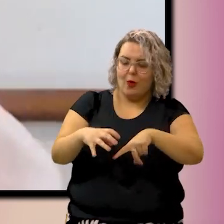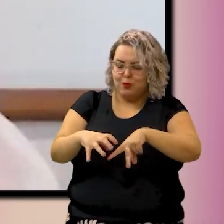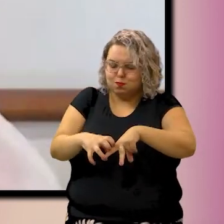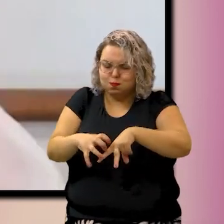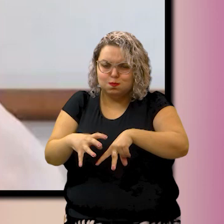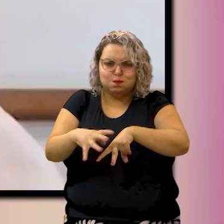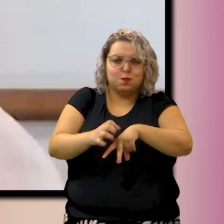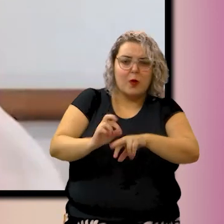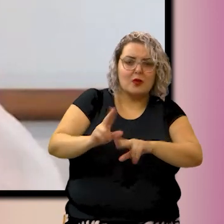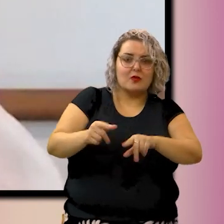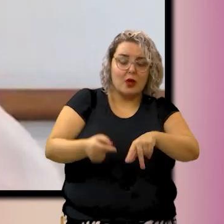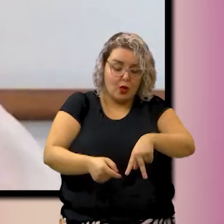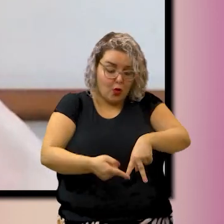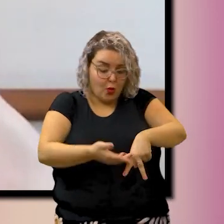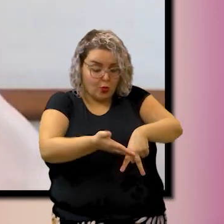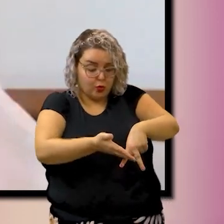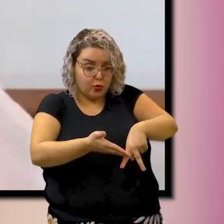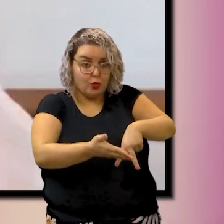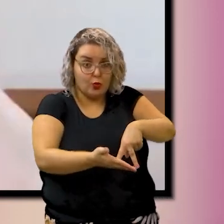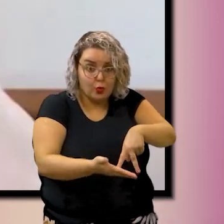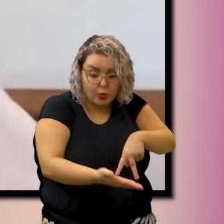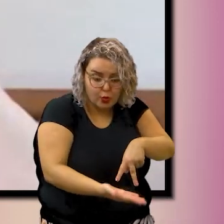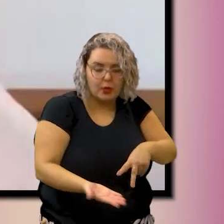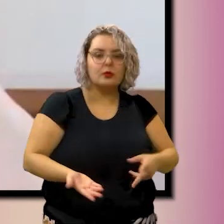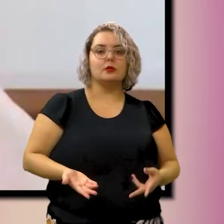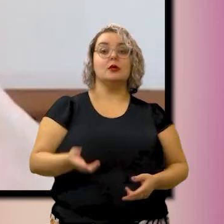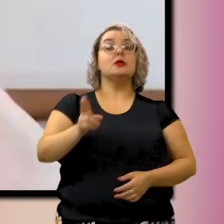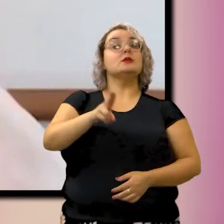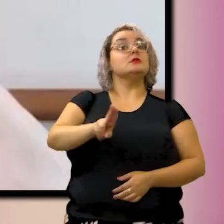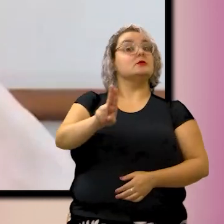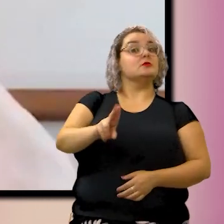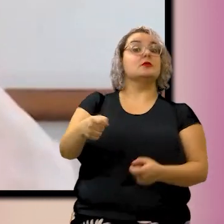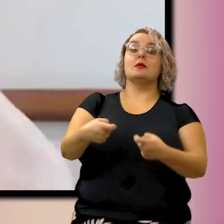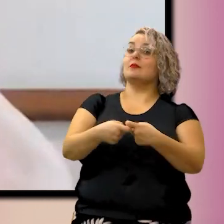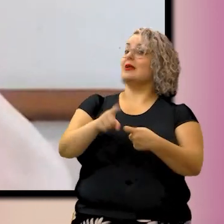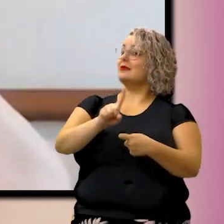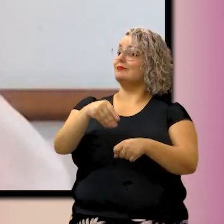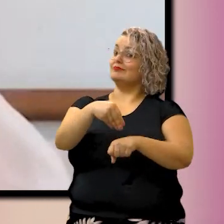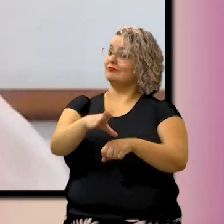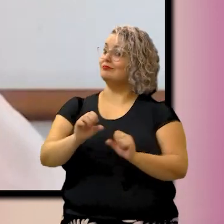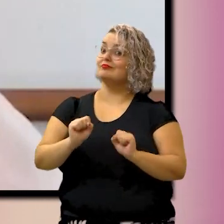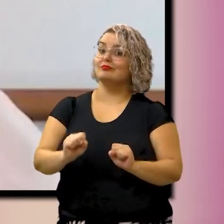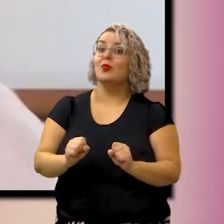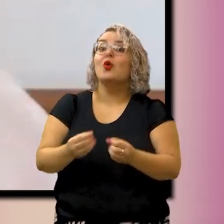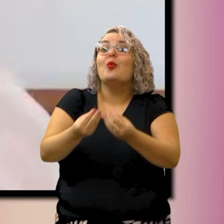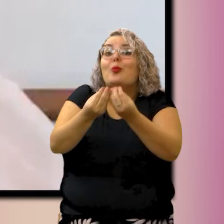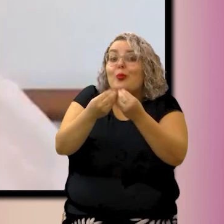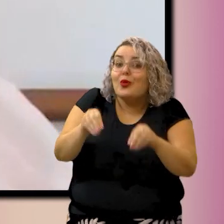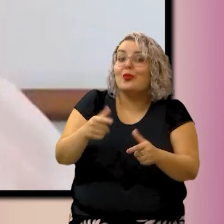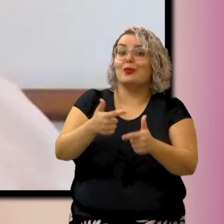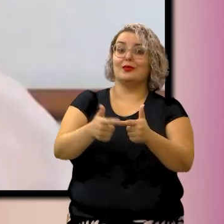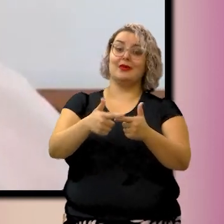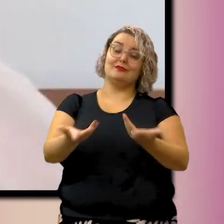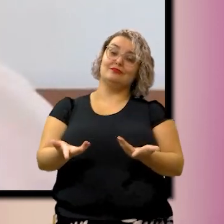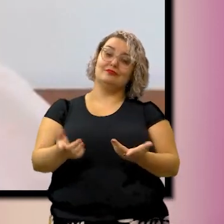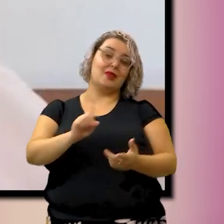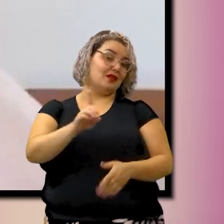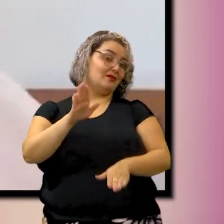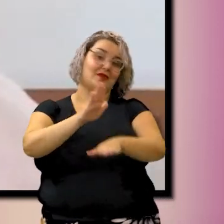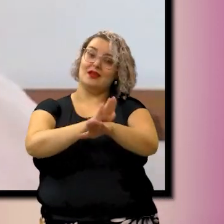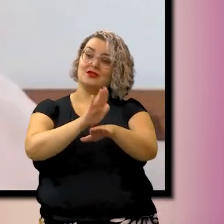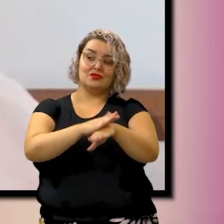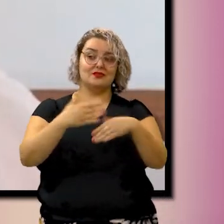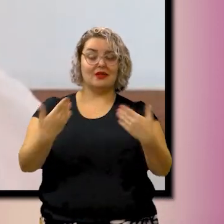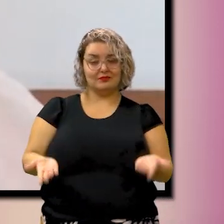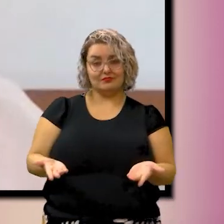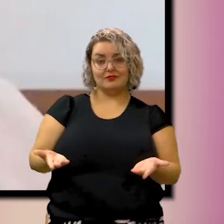compressões diferentes, com alturas diferentes, e se você usar a meia que não é indicada para você, ela até pode piorar o seu problema ao invés de te